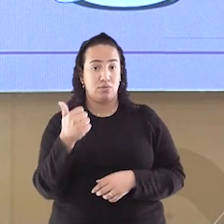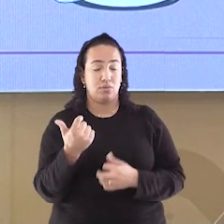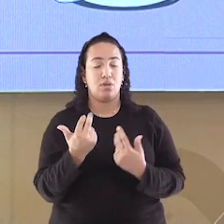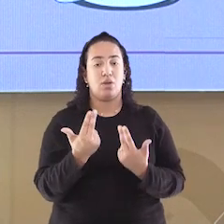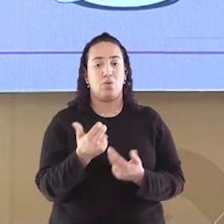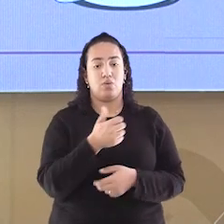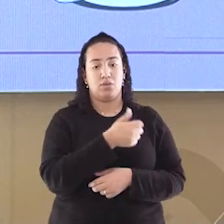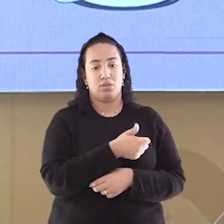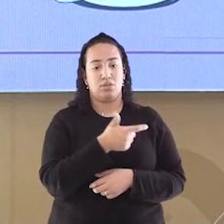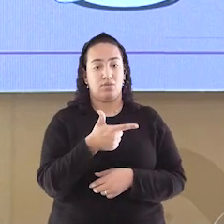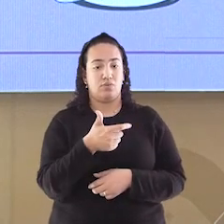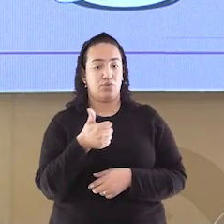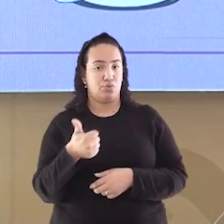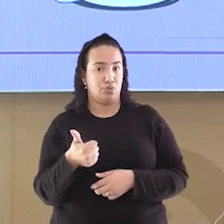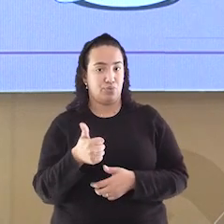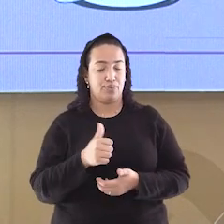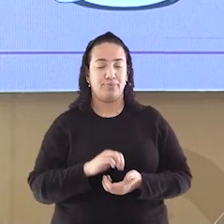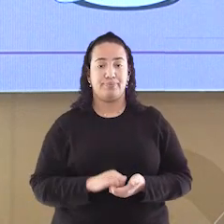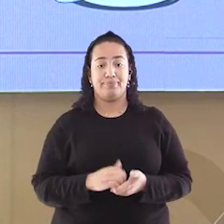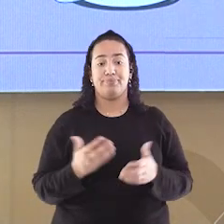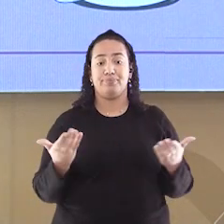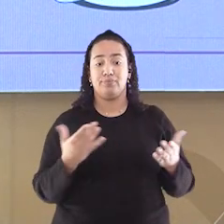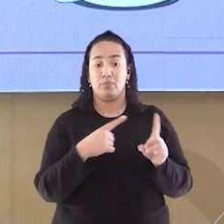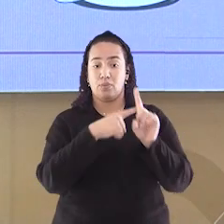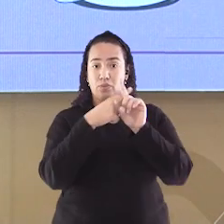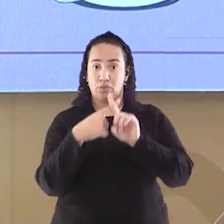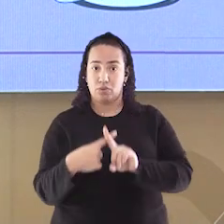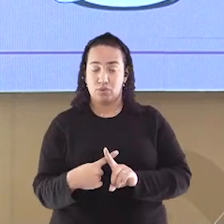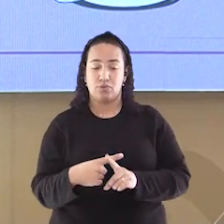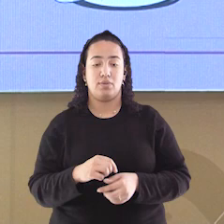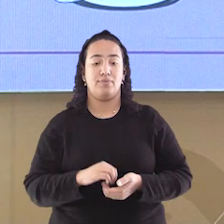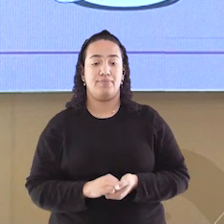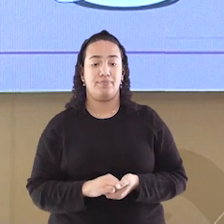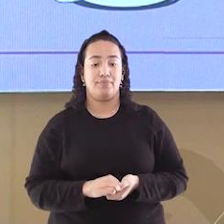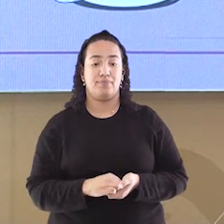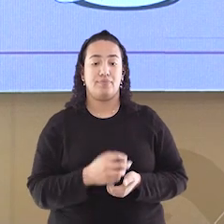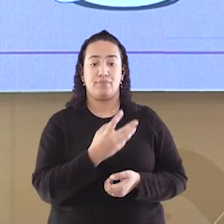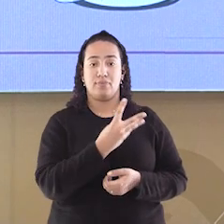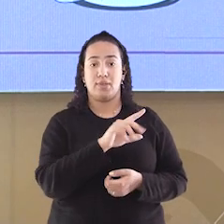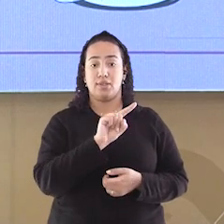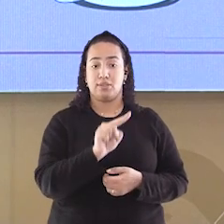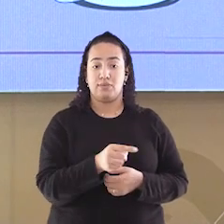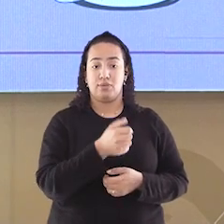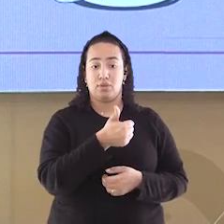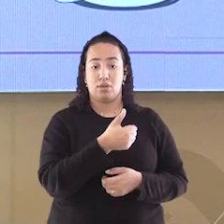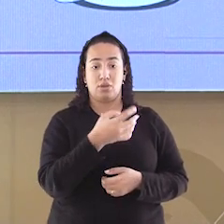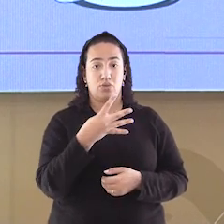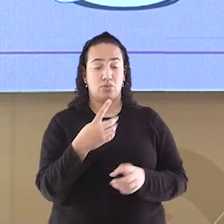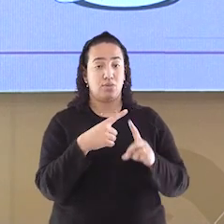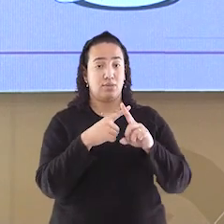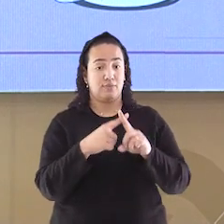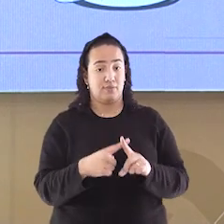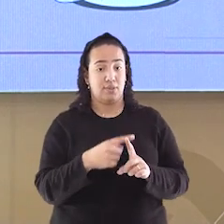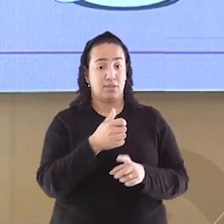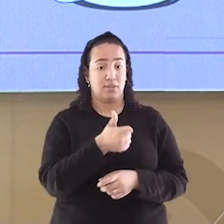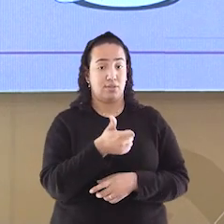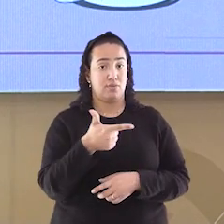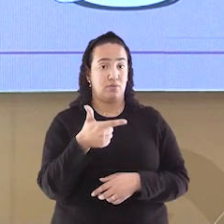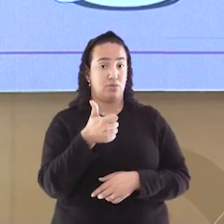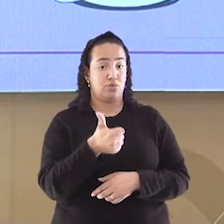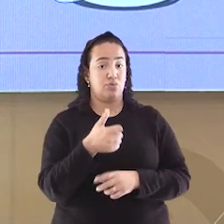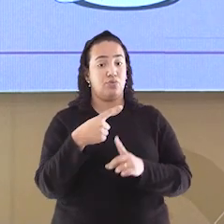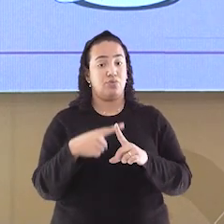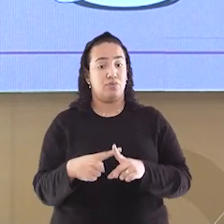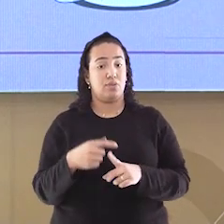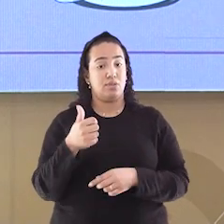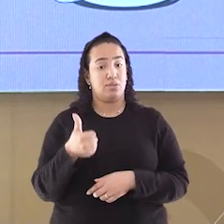em 121. E agora a gente vai multiplicar os valores. 3,14 vezes